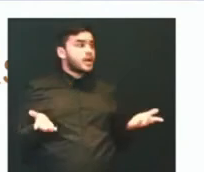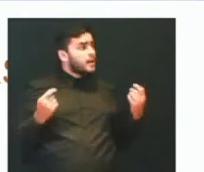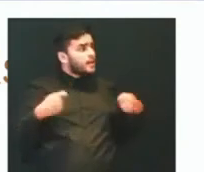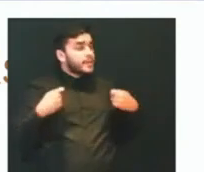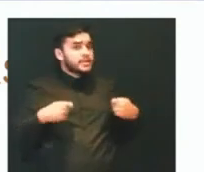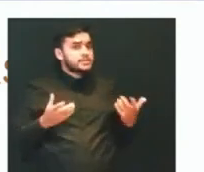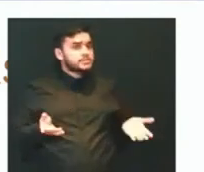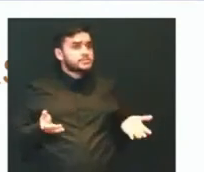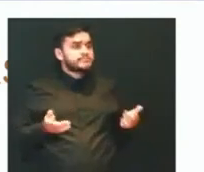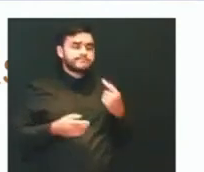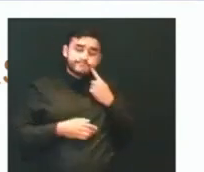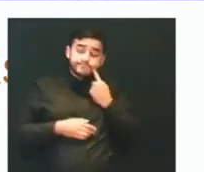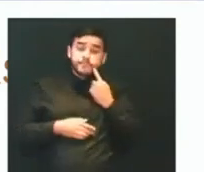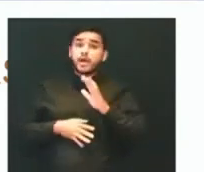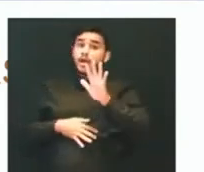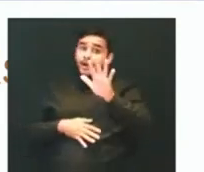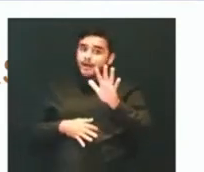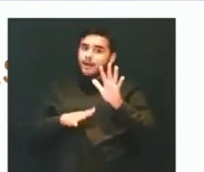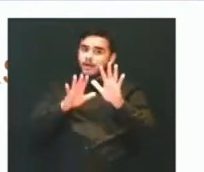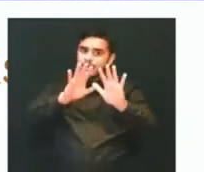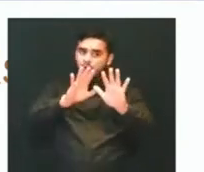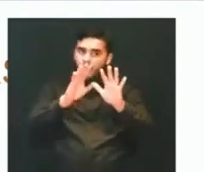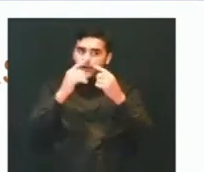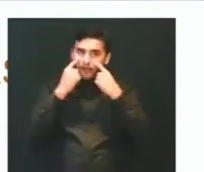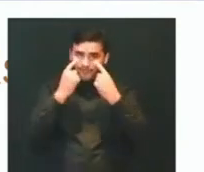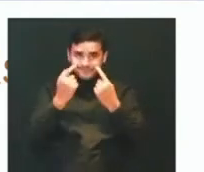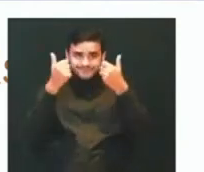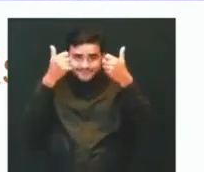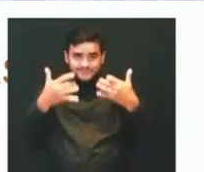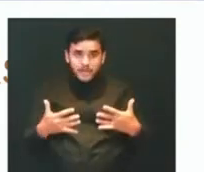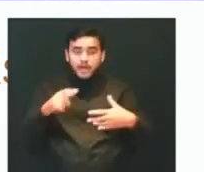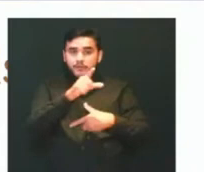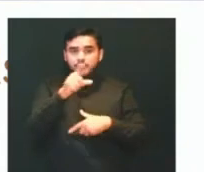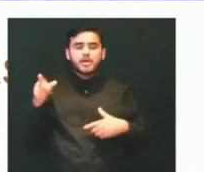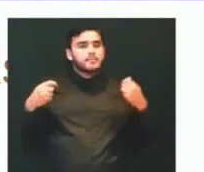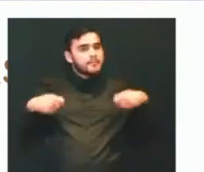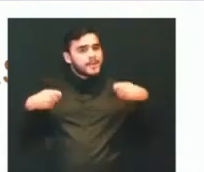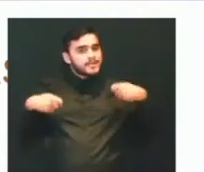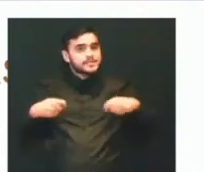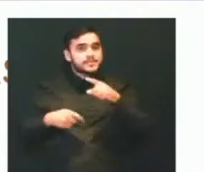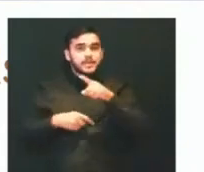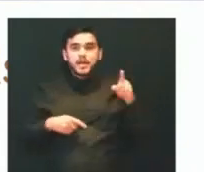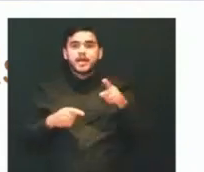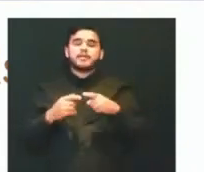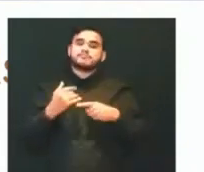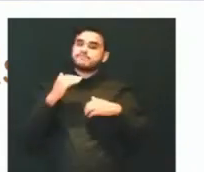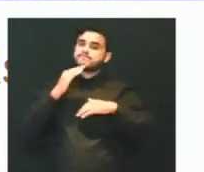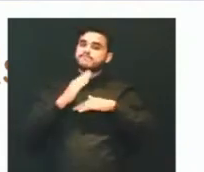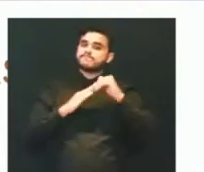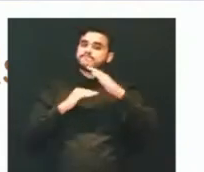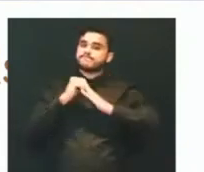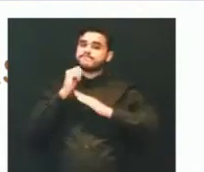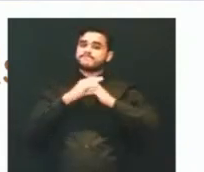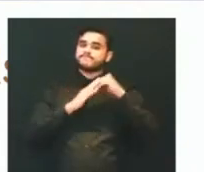buscar conhecer os problemas, buscar entender a doença, ou então procurar a ajuda de um profissional qualificado mesmo,